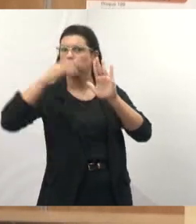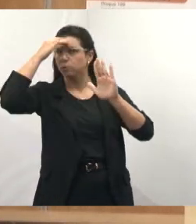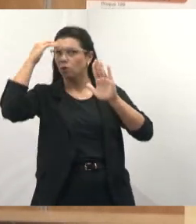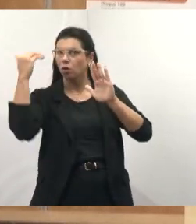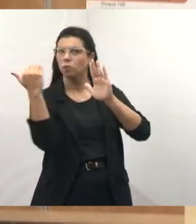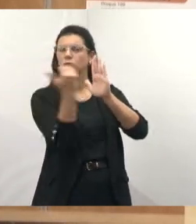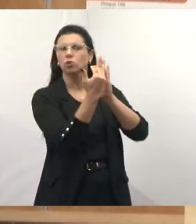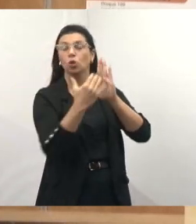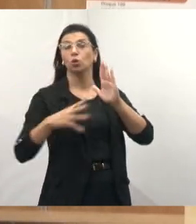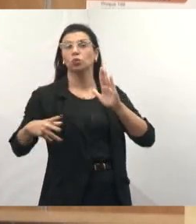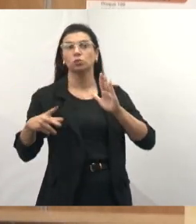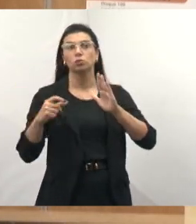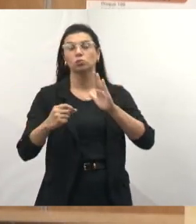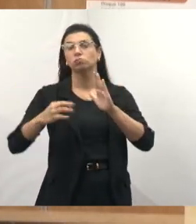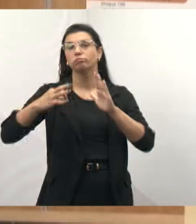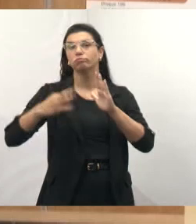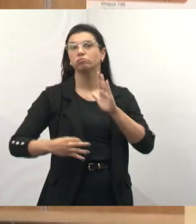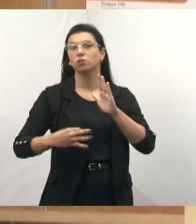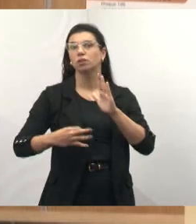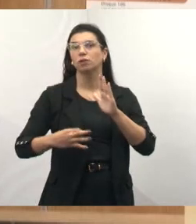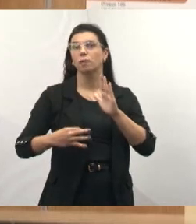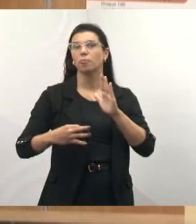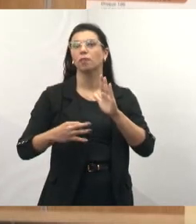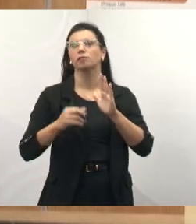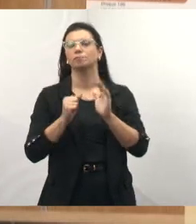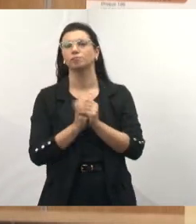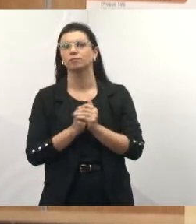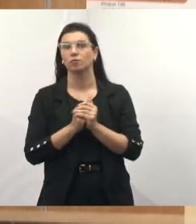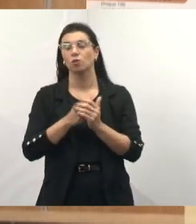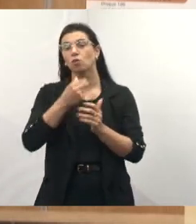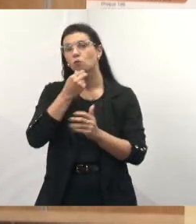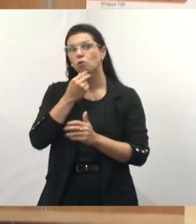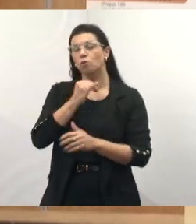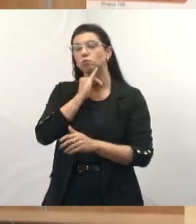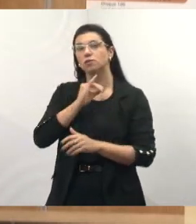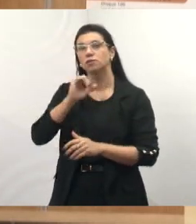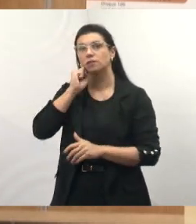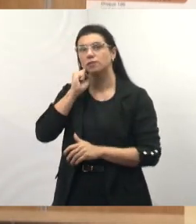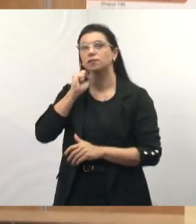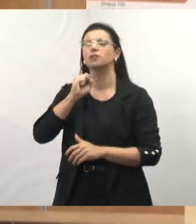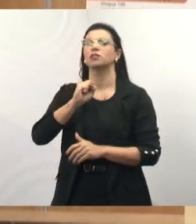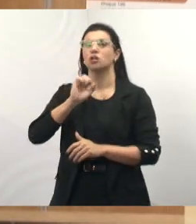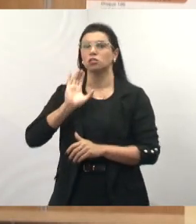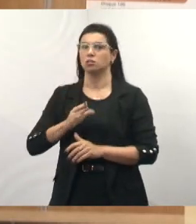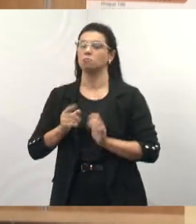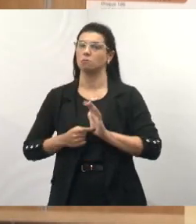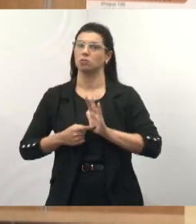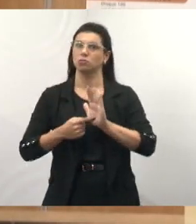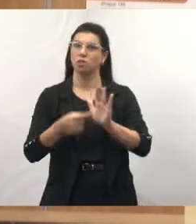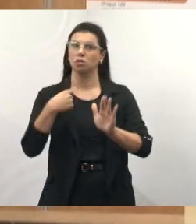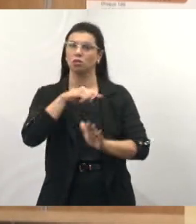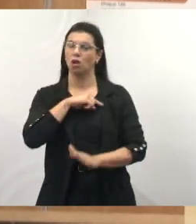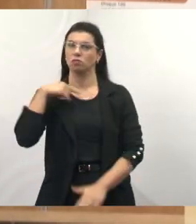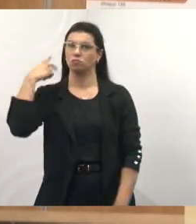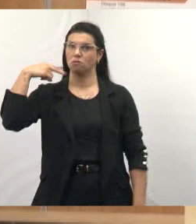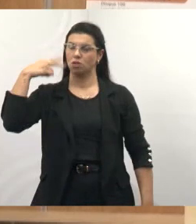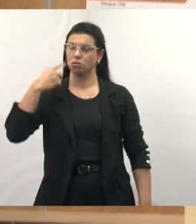inclusive, como constou na defesa apresentada aqui pelo prefeito. Nós, vereadores e vereadoras,